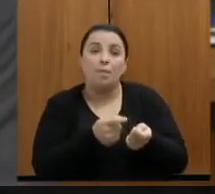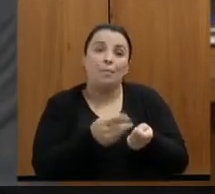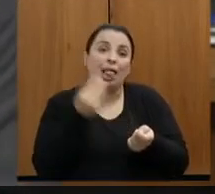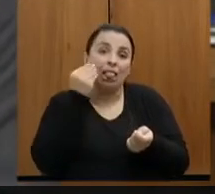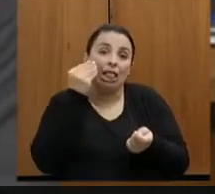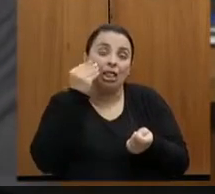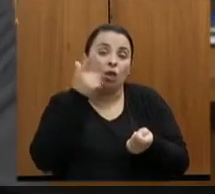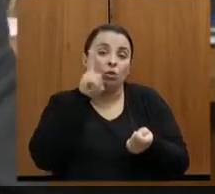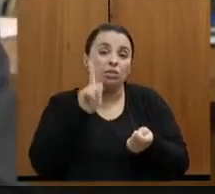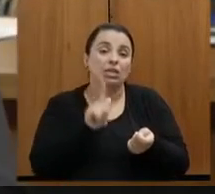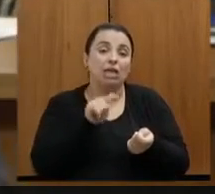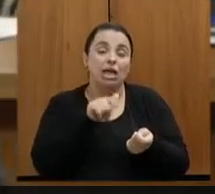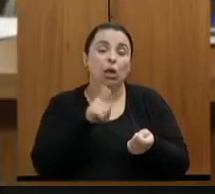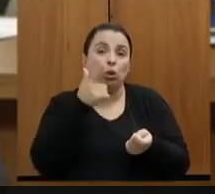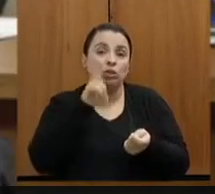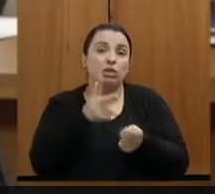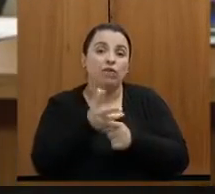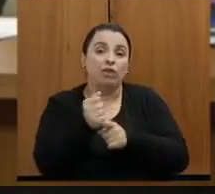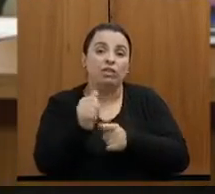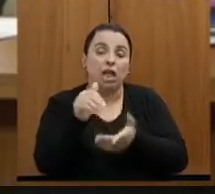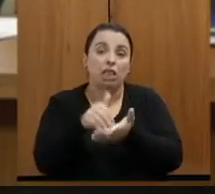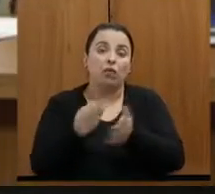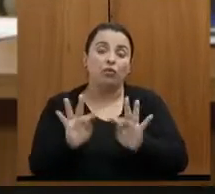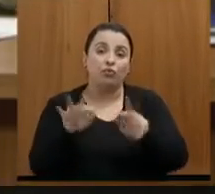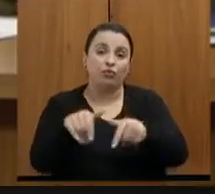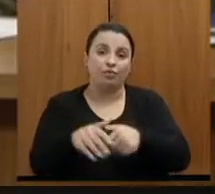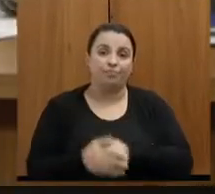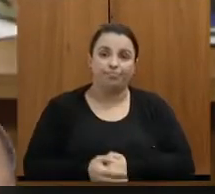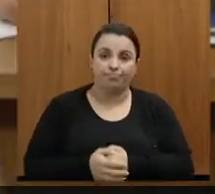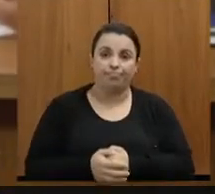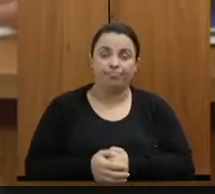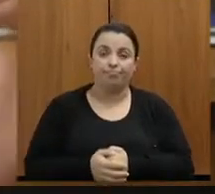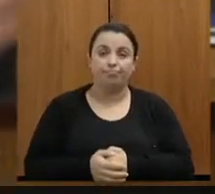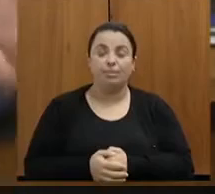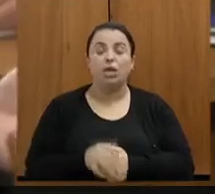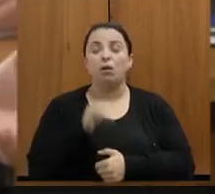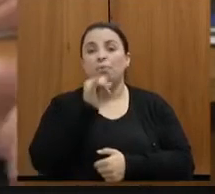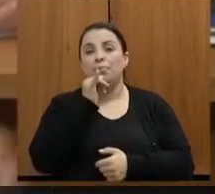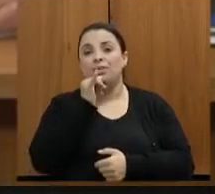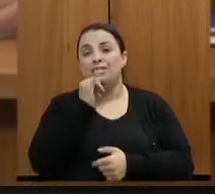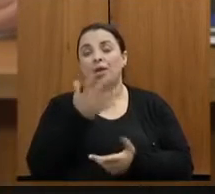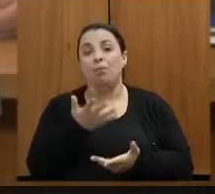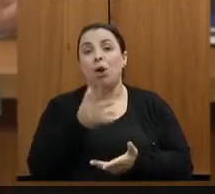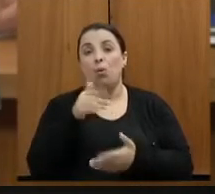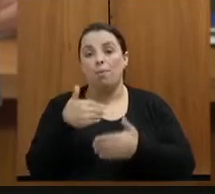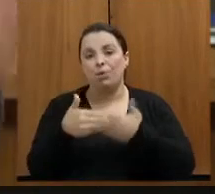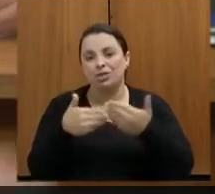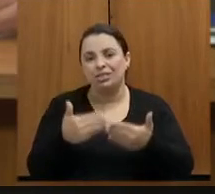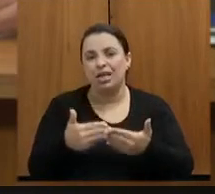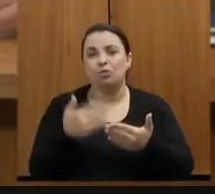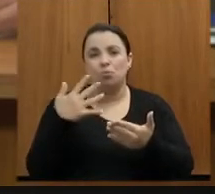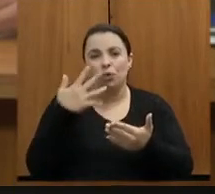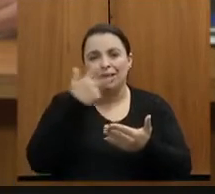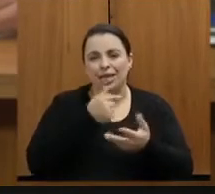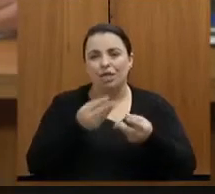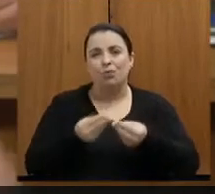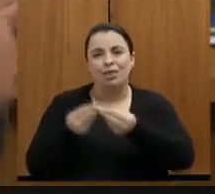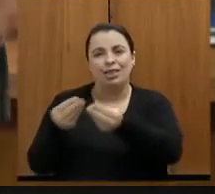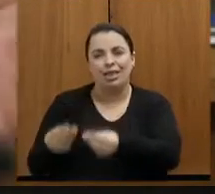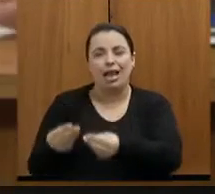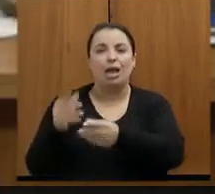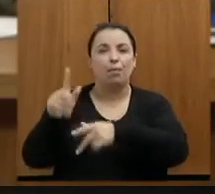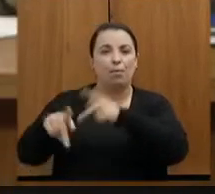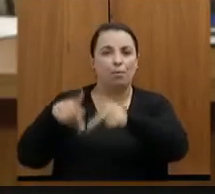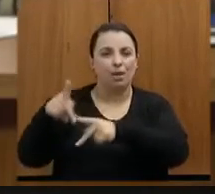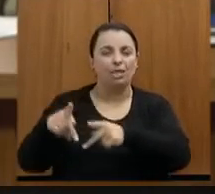algumas vezes isso vira um revés no processo, que era para ser uma entrega bonita, uma entrega legal para a população,